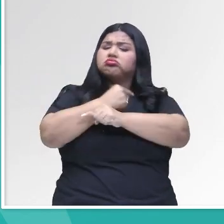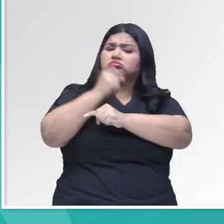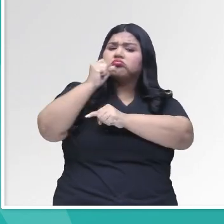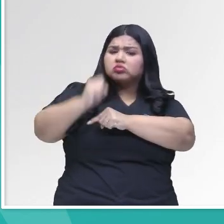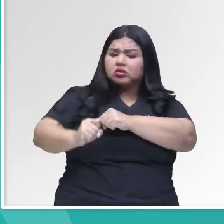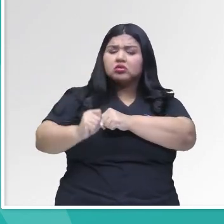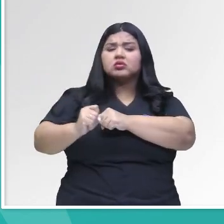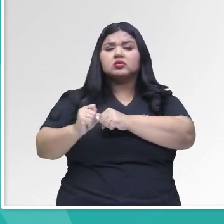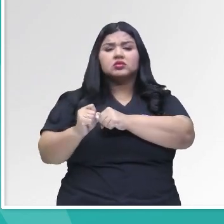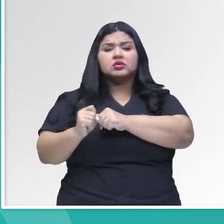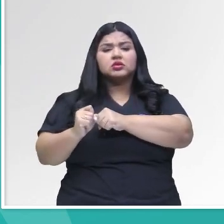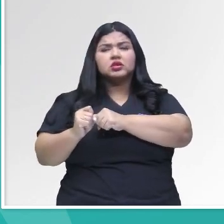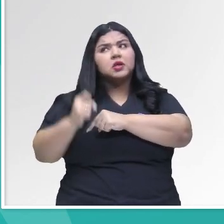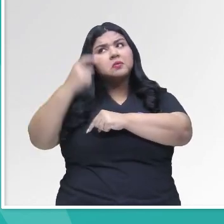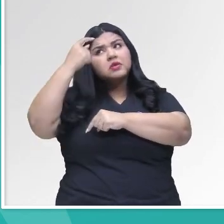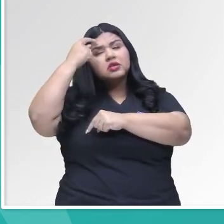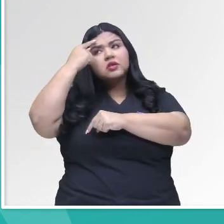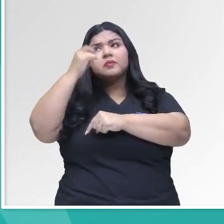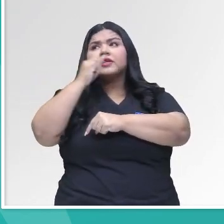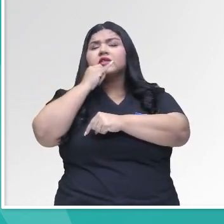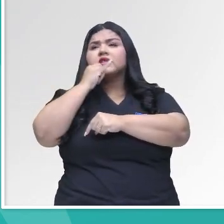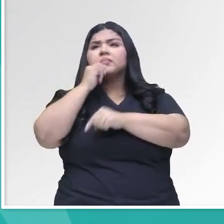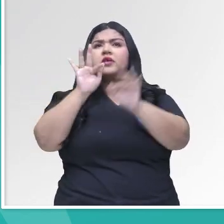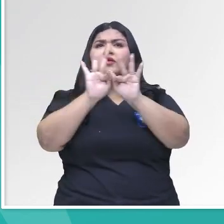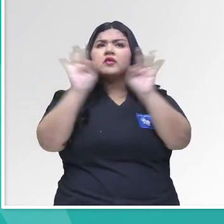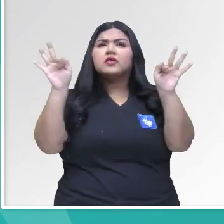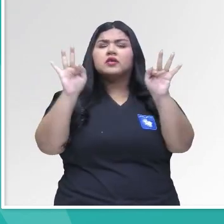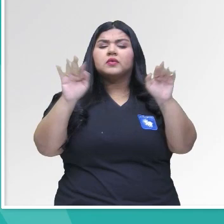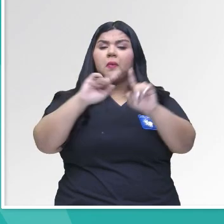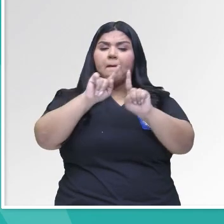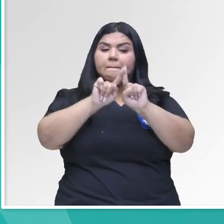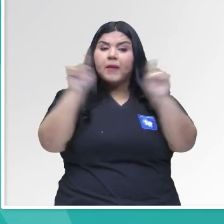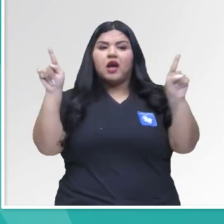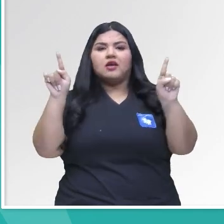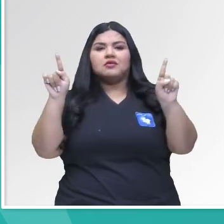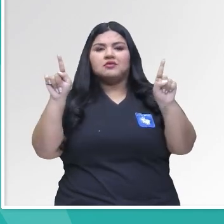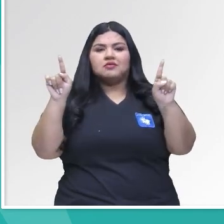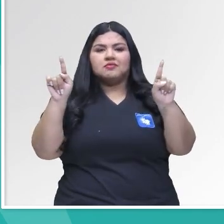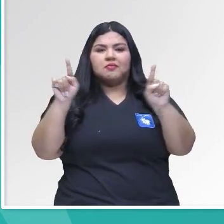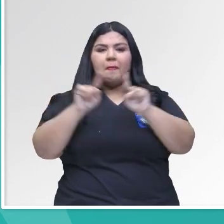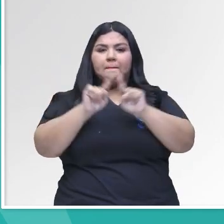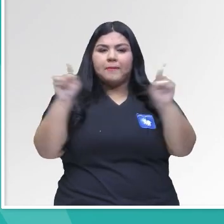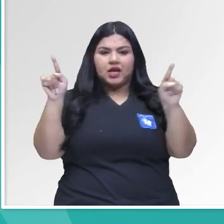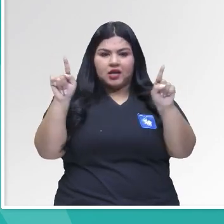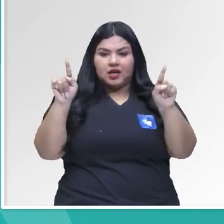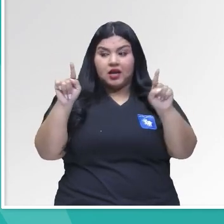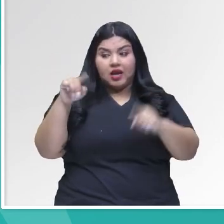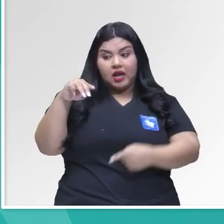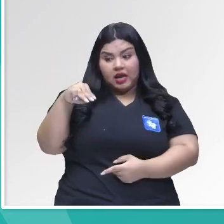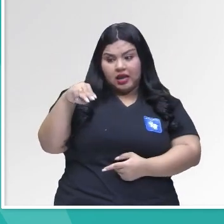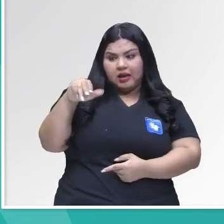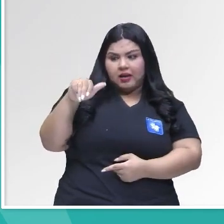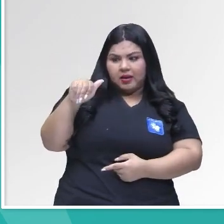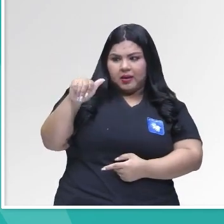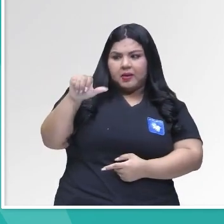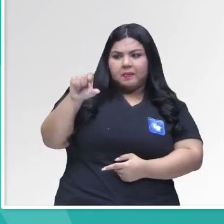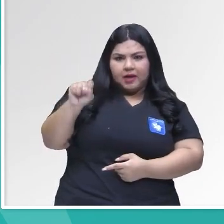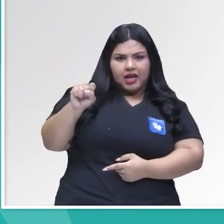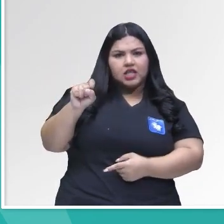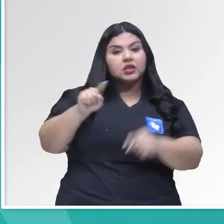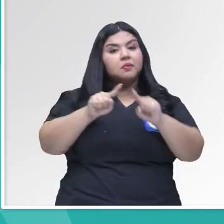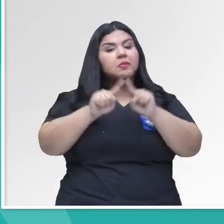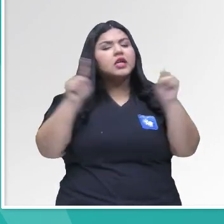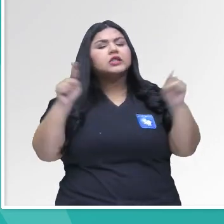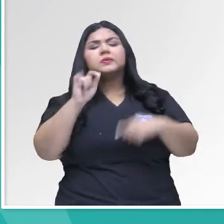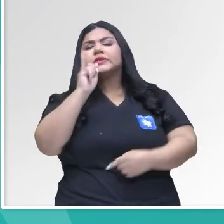texto. Pensa aí, por exemplo, uma frase com o mais sem i, não é isso? Por